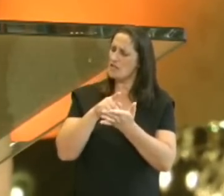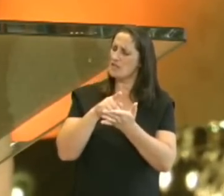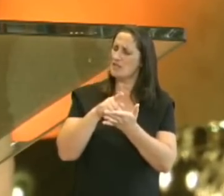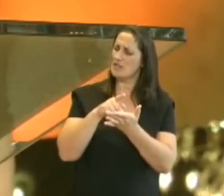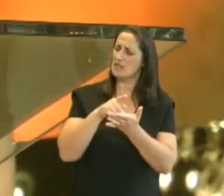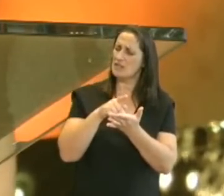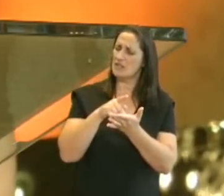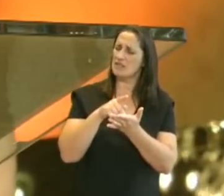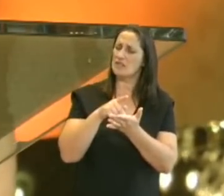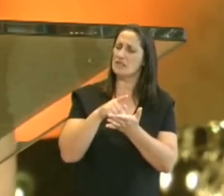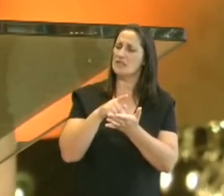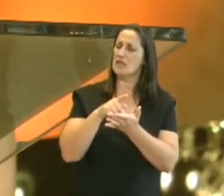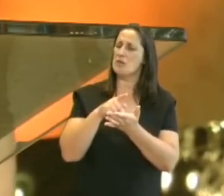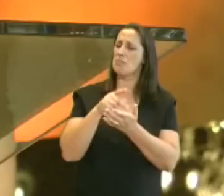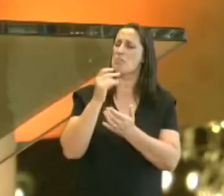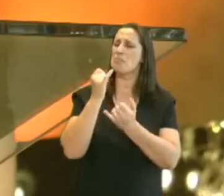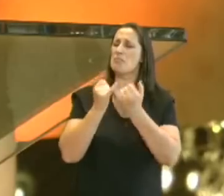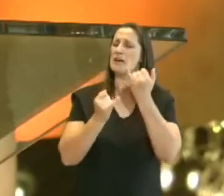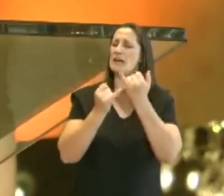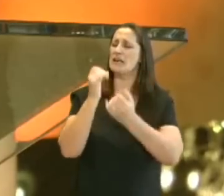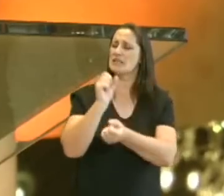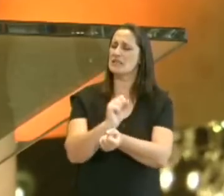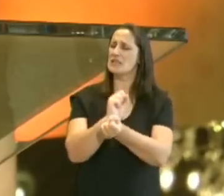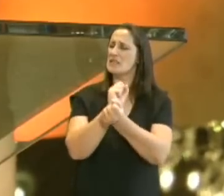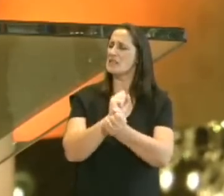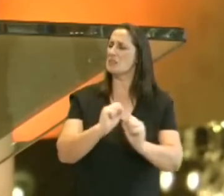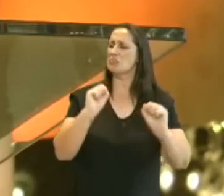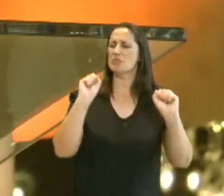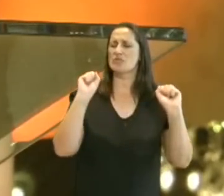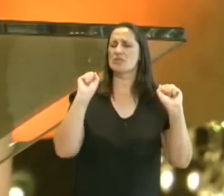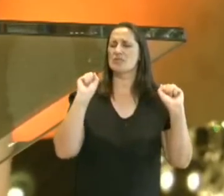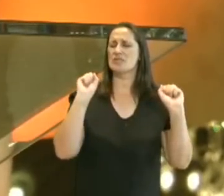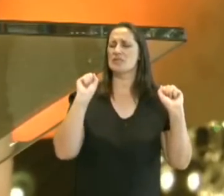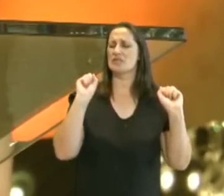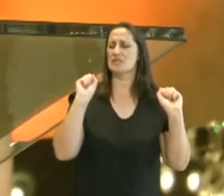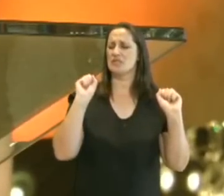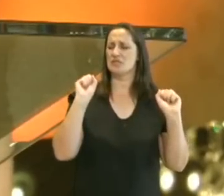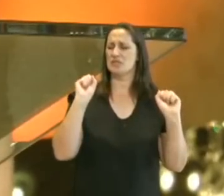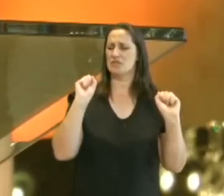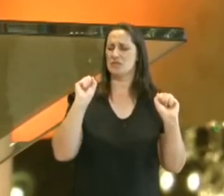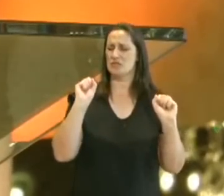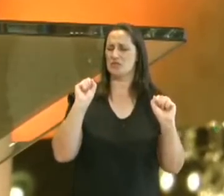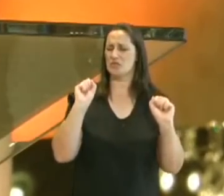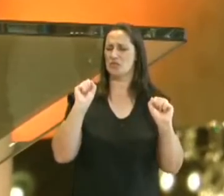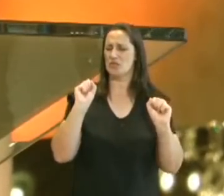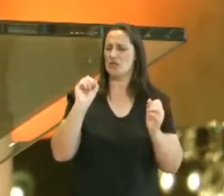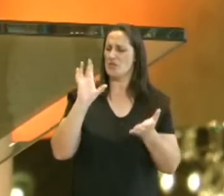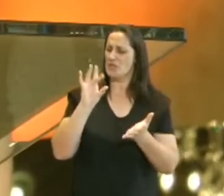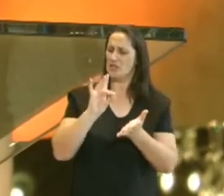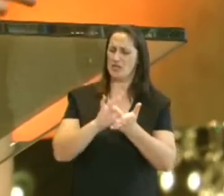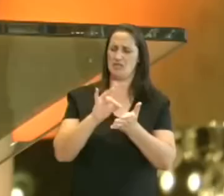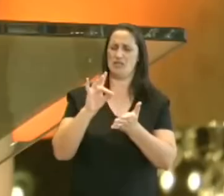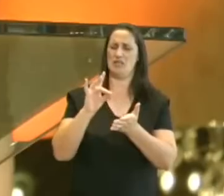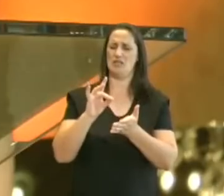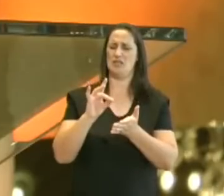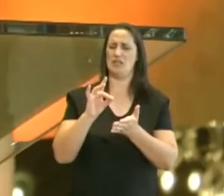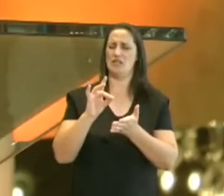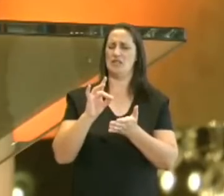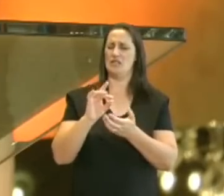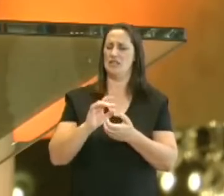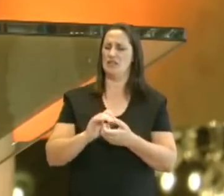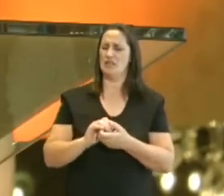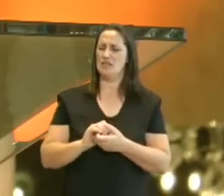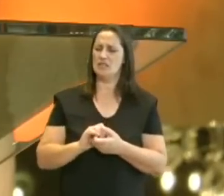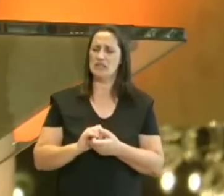que haja uma nova ou verdadeira realidade, que se sobrepõe àquilo que a gente